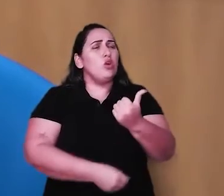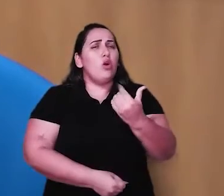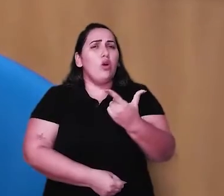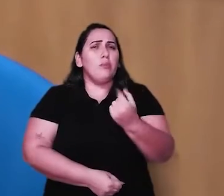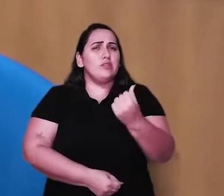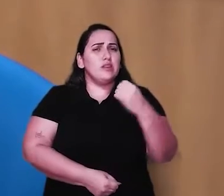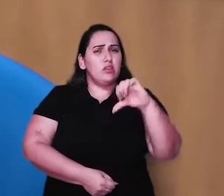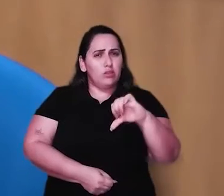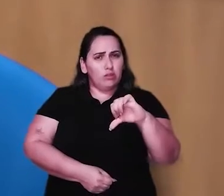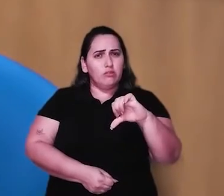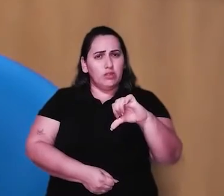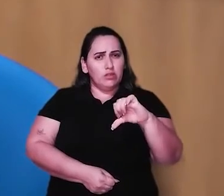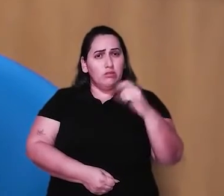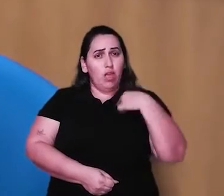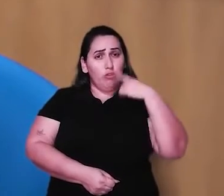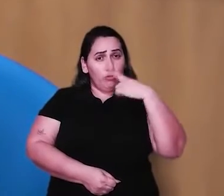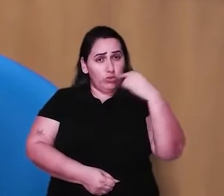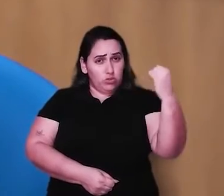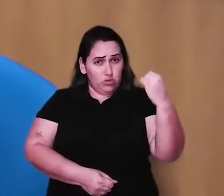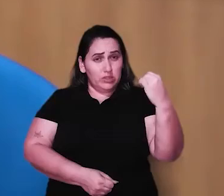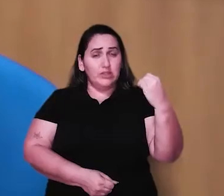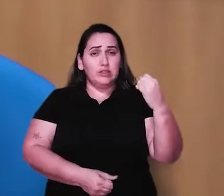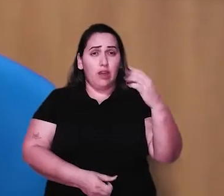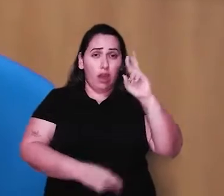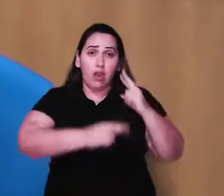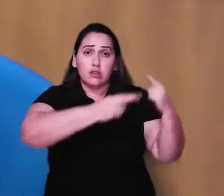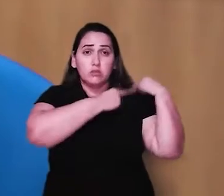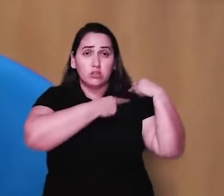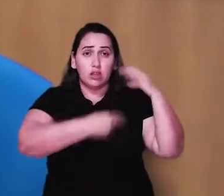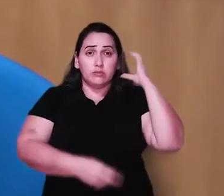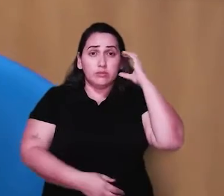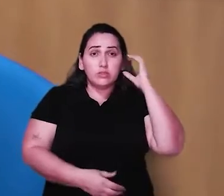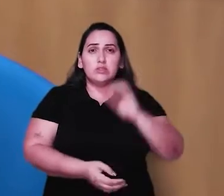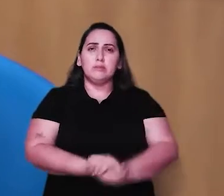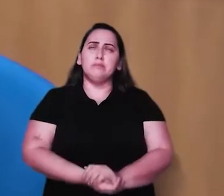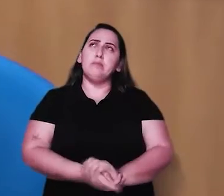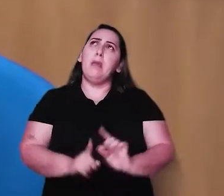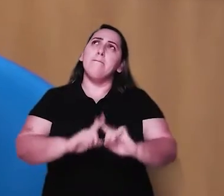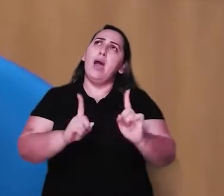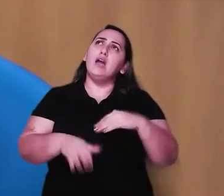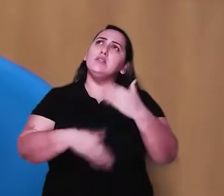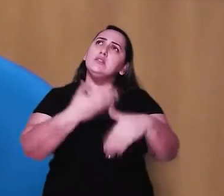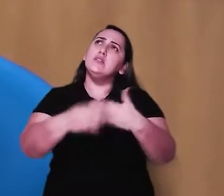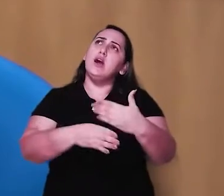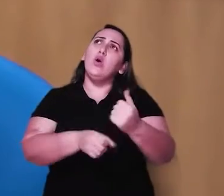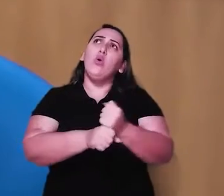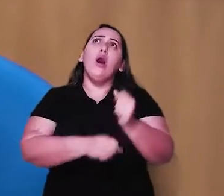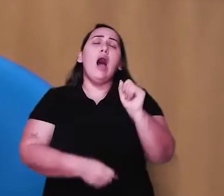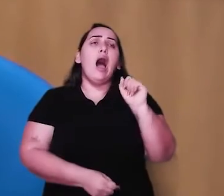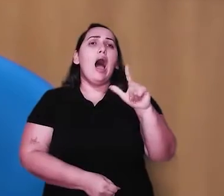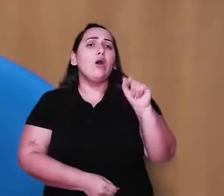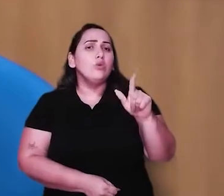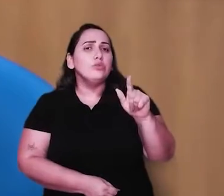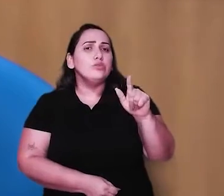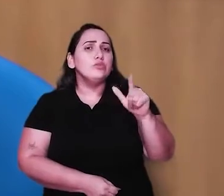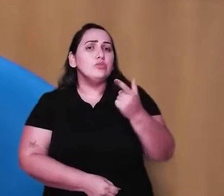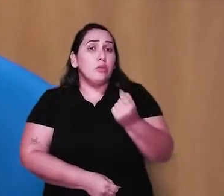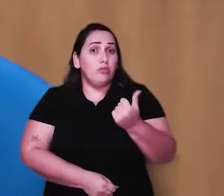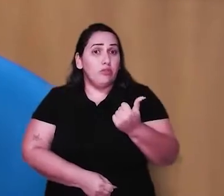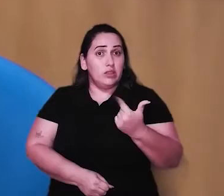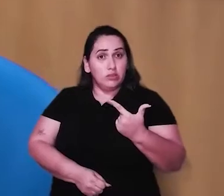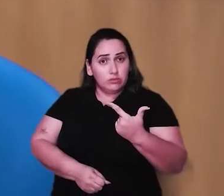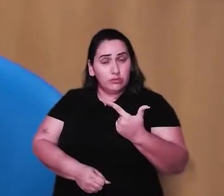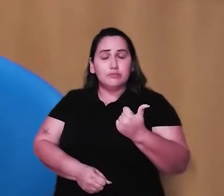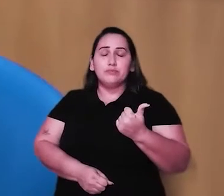fui então designada ouvidora geral da Corte. E em 2001, em 2021, em agosto de 2021,